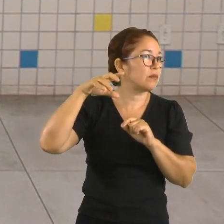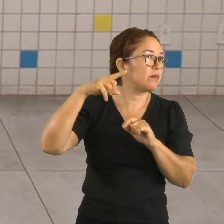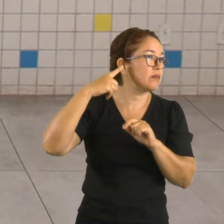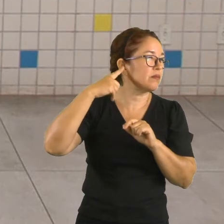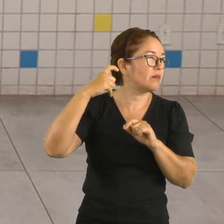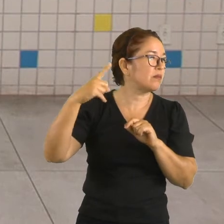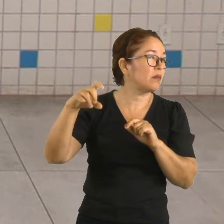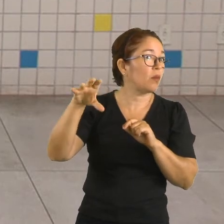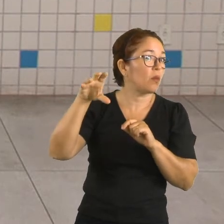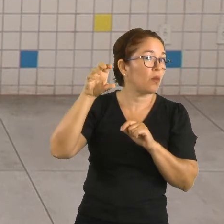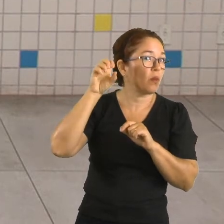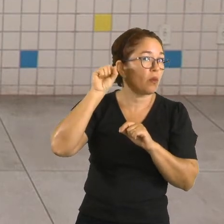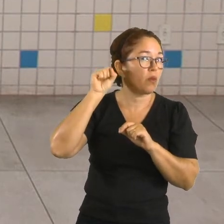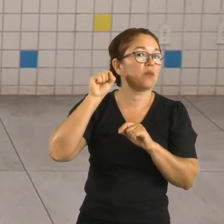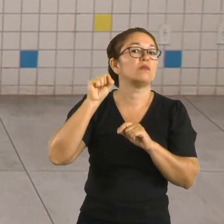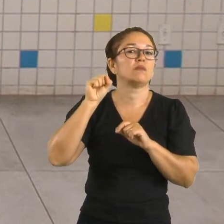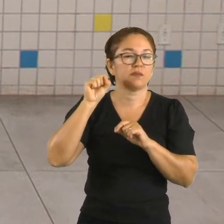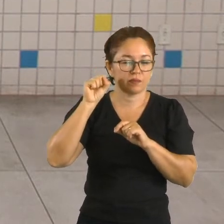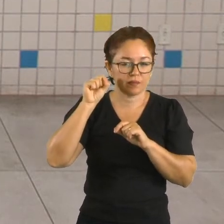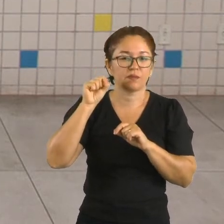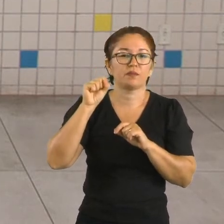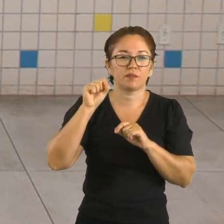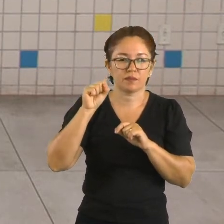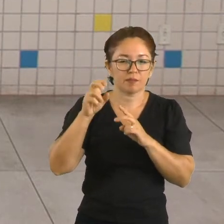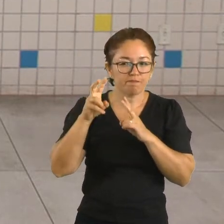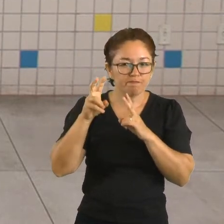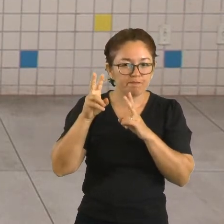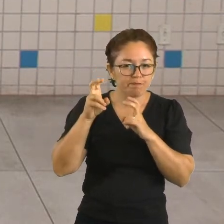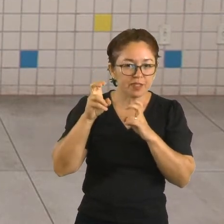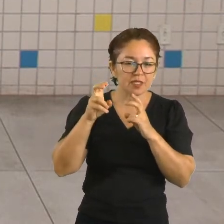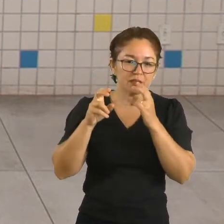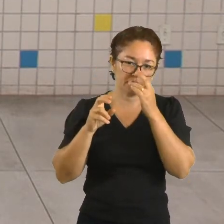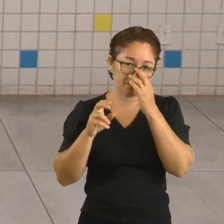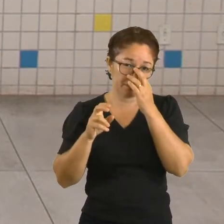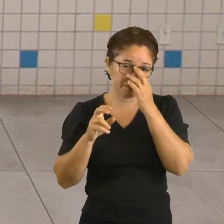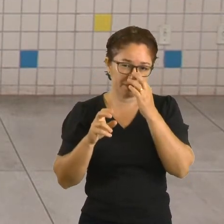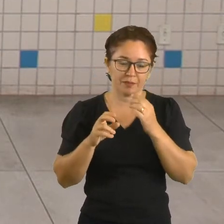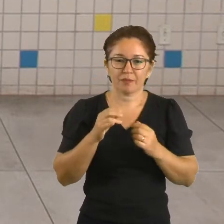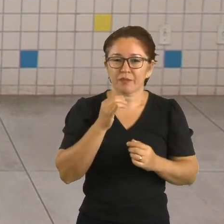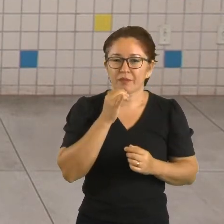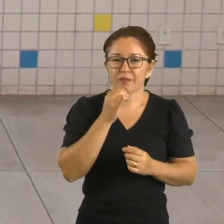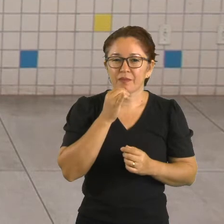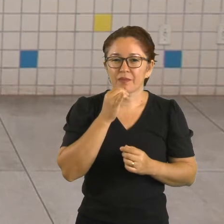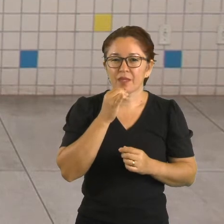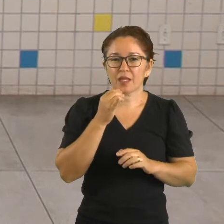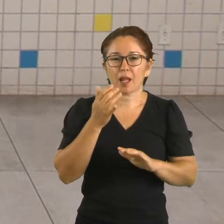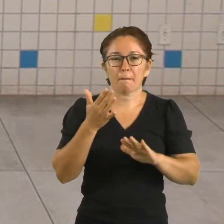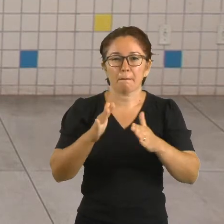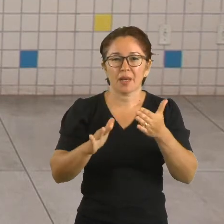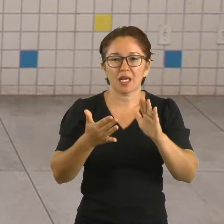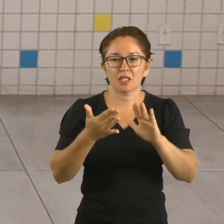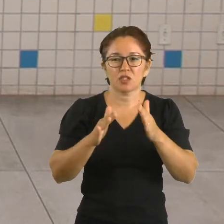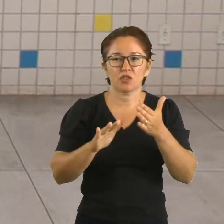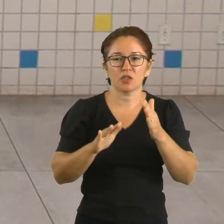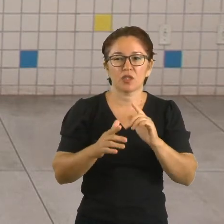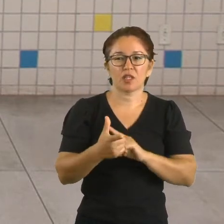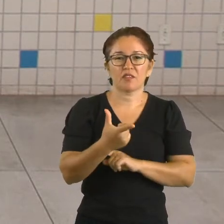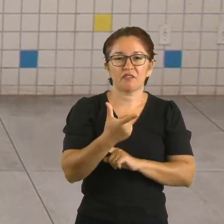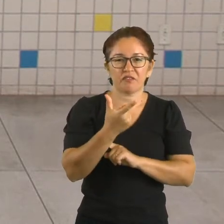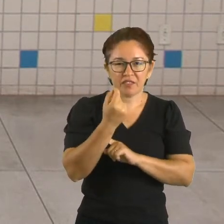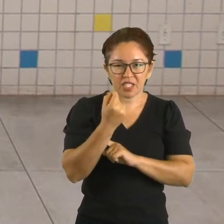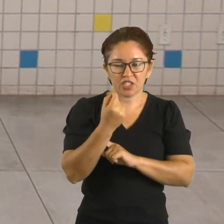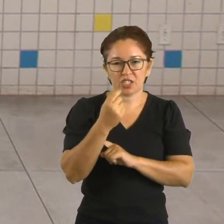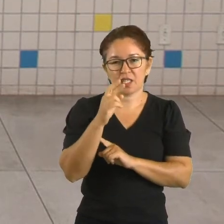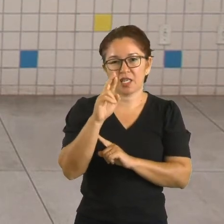auditivas. Somos capazes de perceber sons com frequência de 20 Hz até 20.000 Hz.